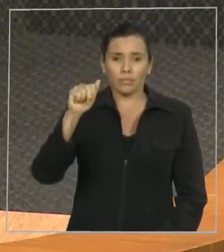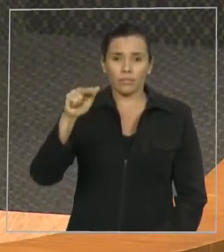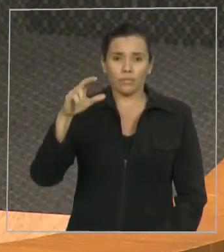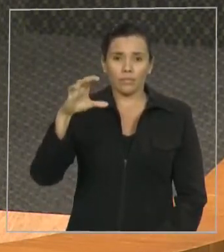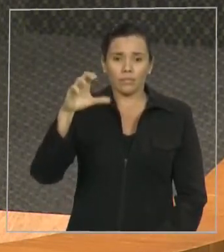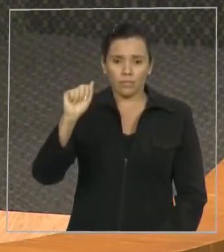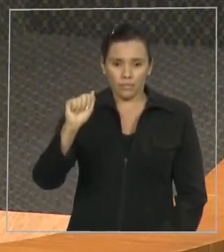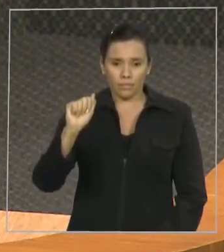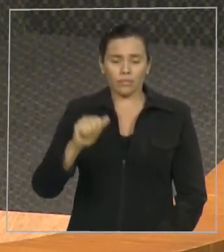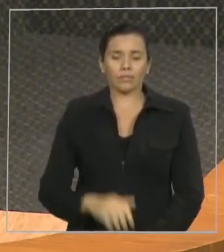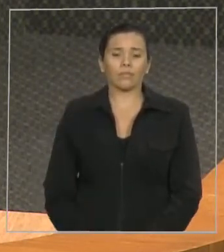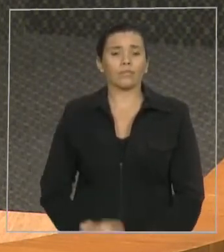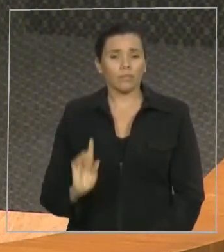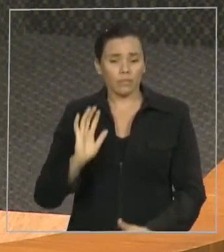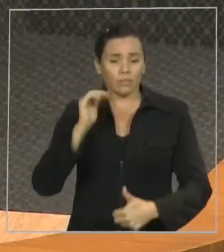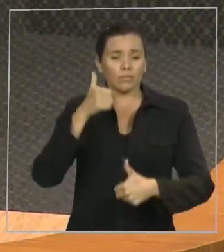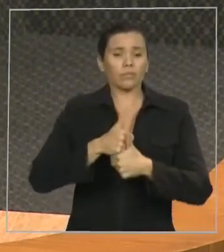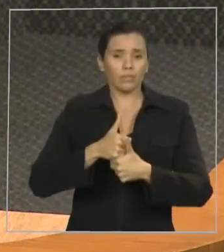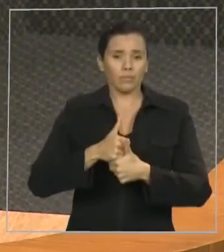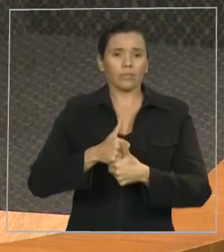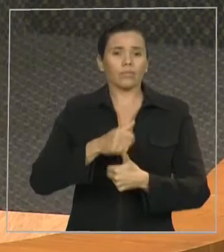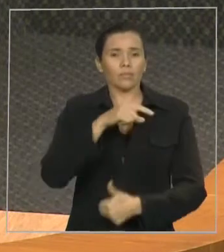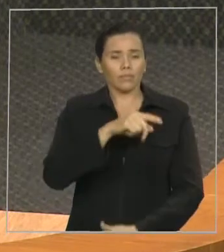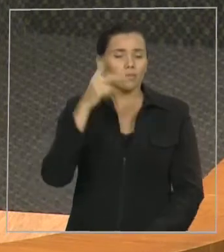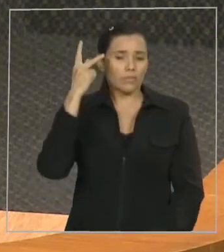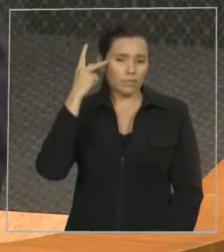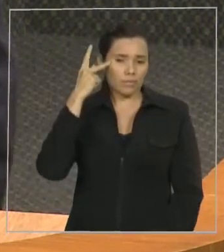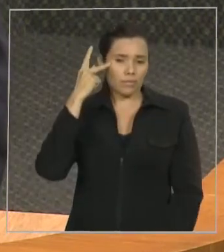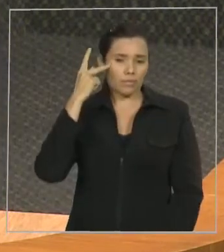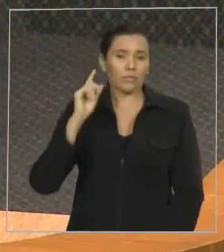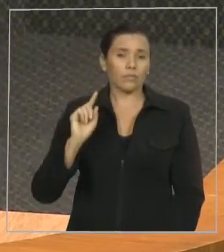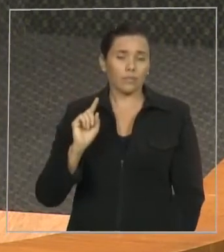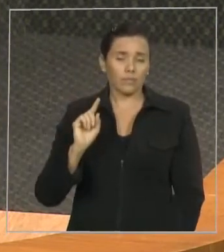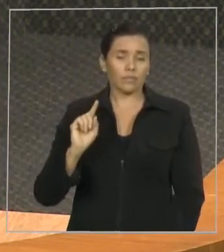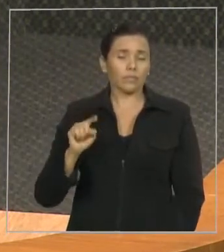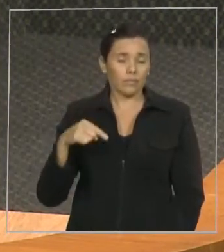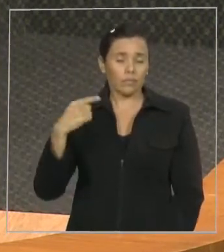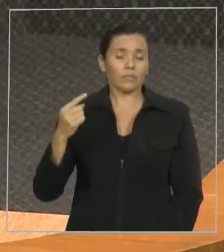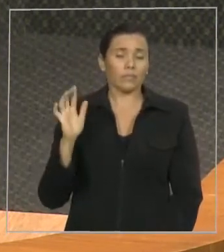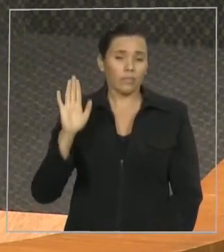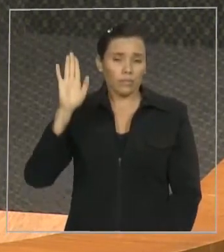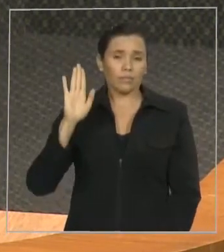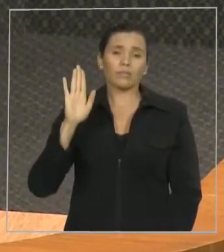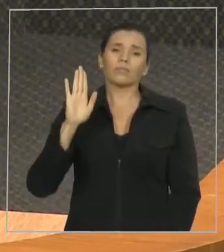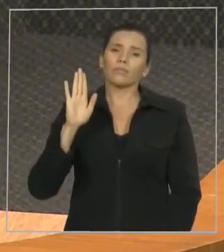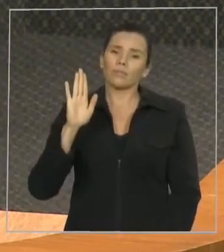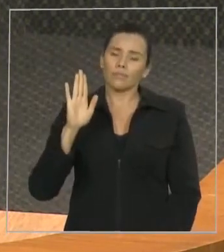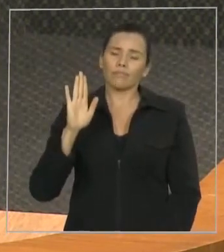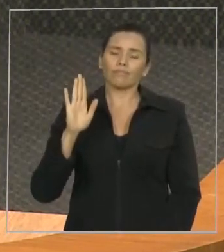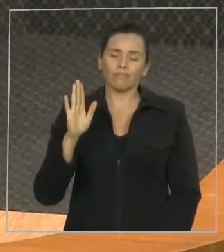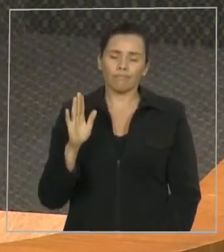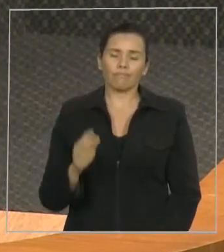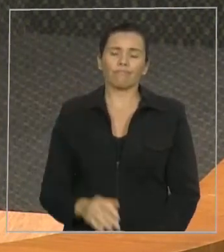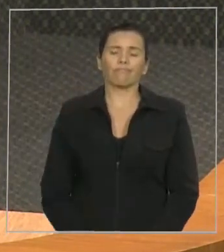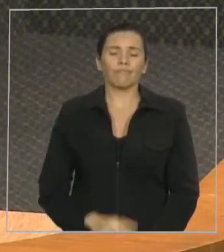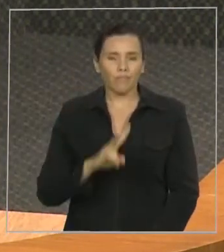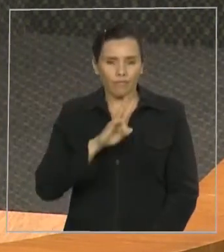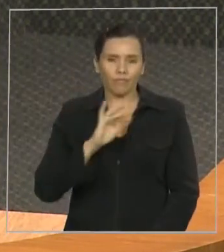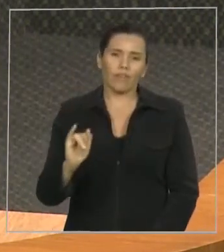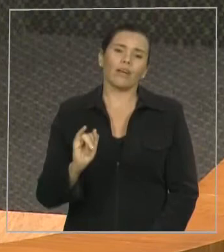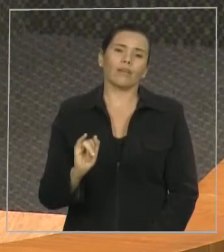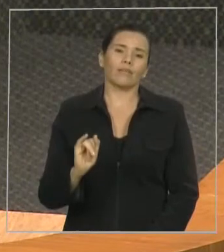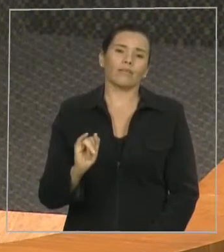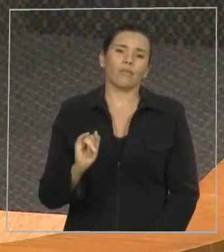candidato à reeleição. Independente das alianças que serão feitas, será candidato à reeleição. E